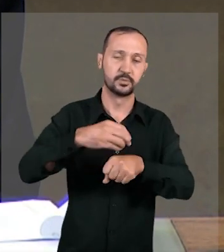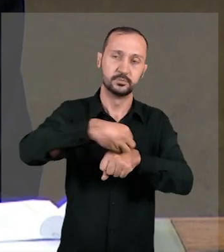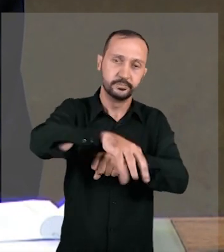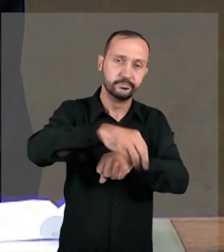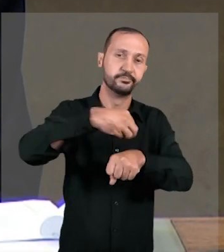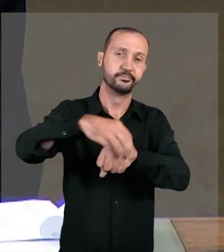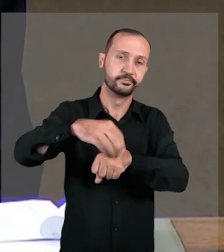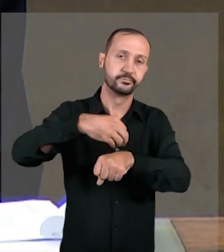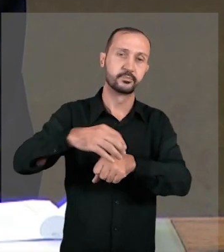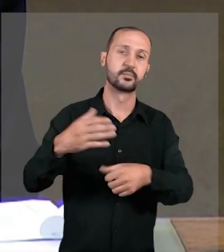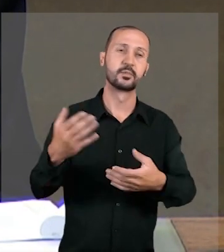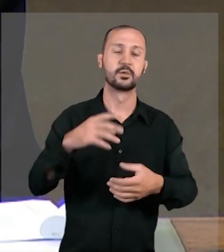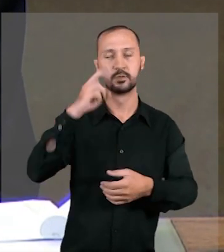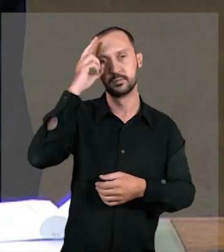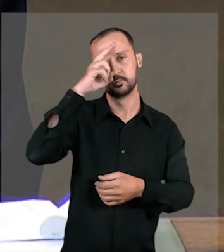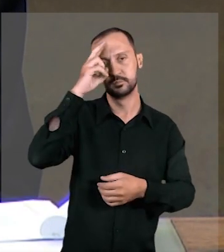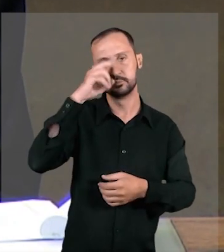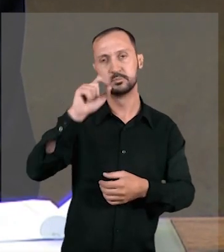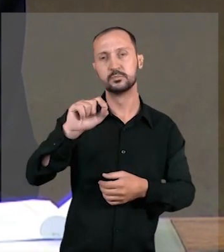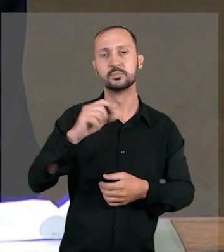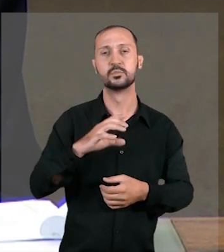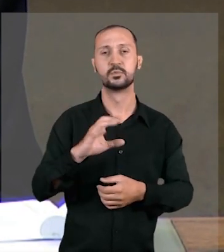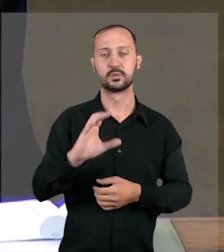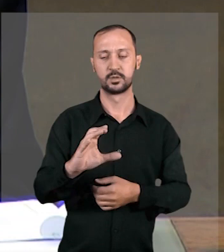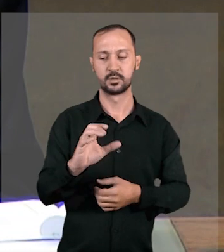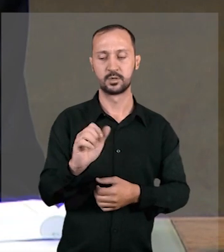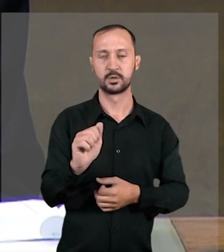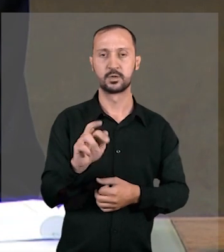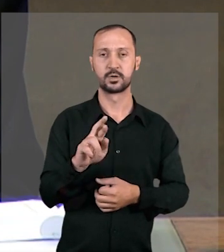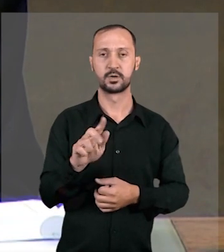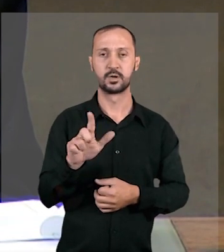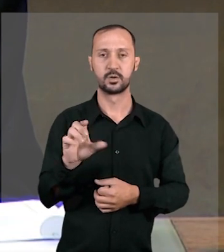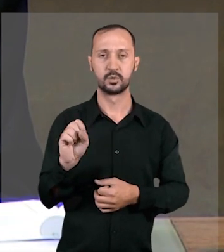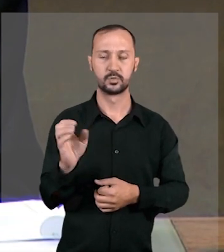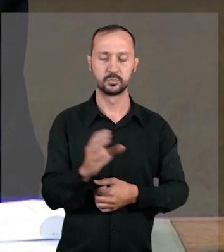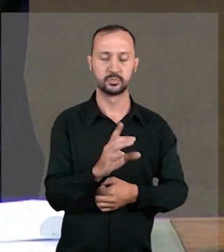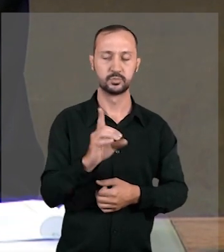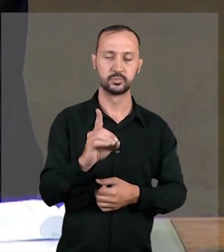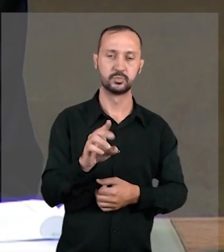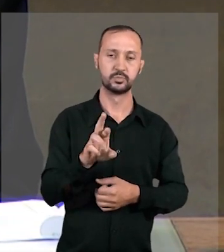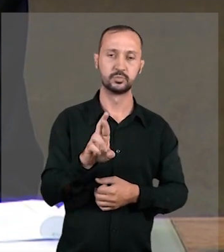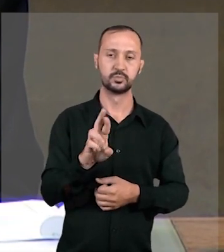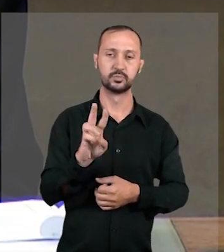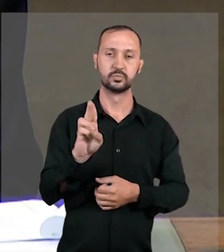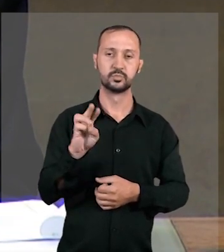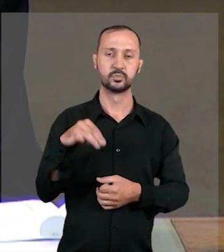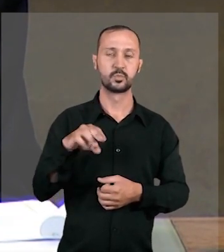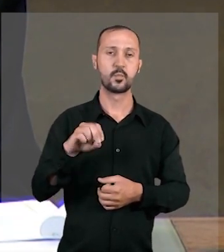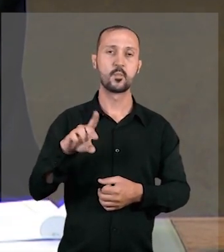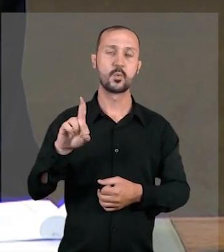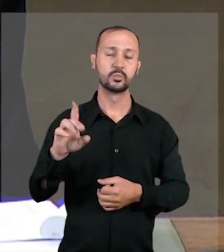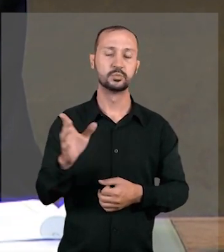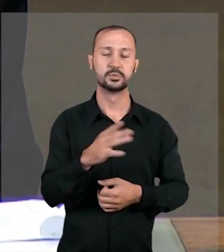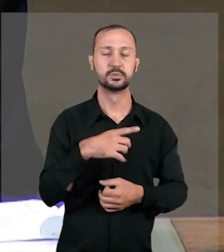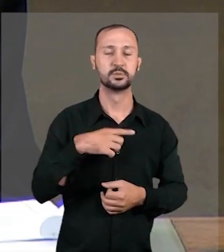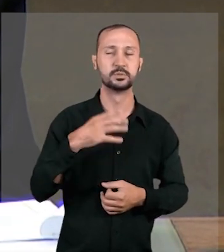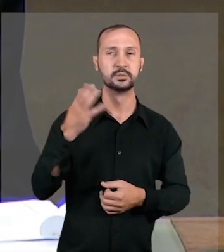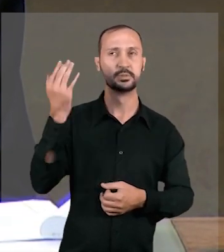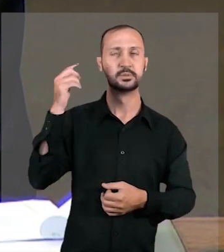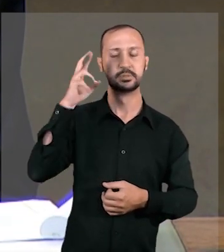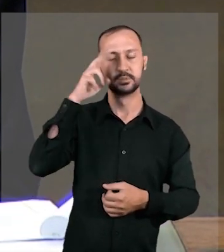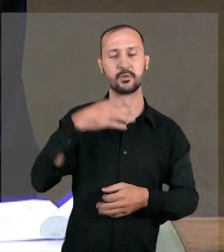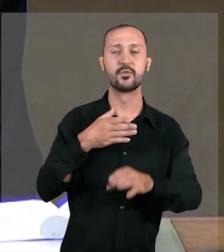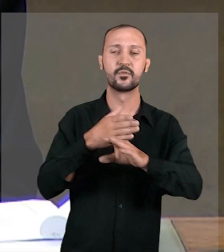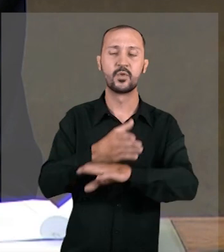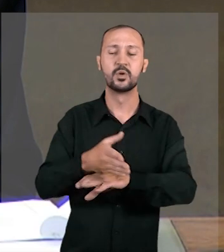Isso me lembra um episódio que se atribui ao Carlos Drummond de Andrade, que teria entrado num sebo no Rio de Janeiro e